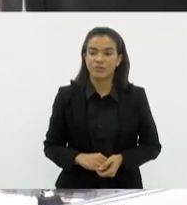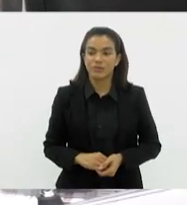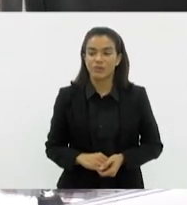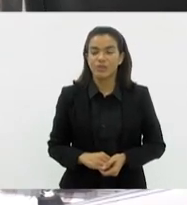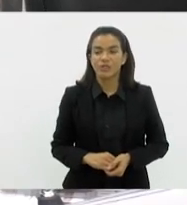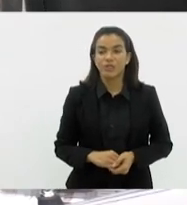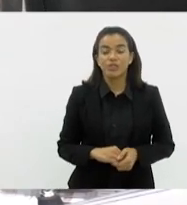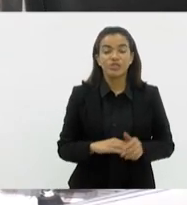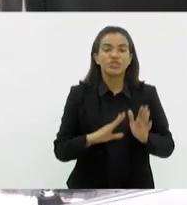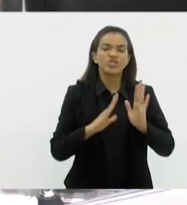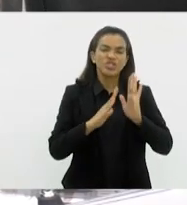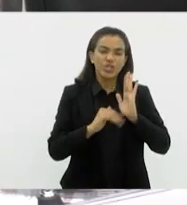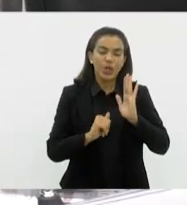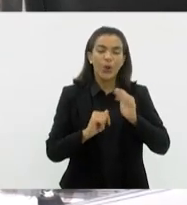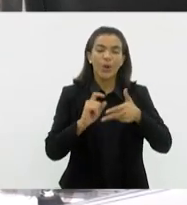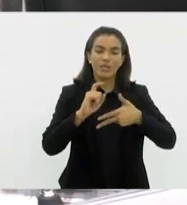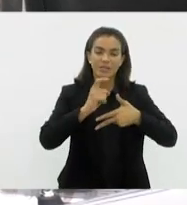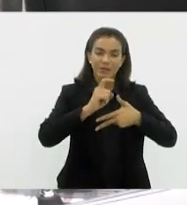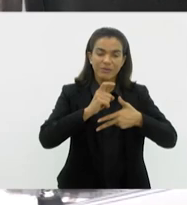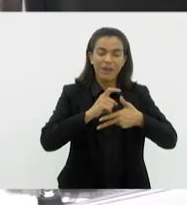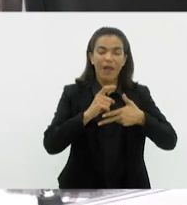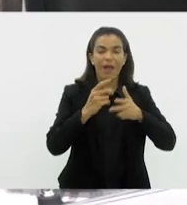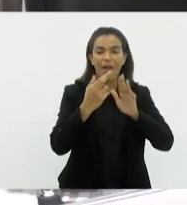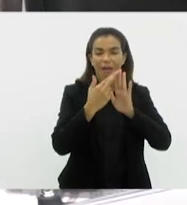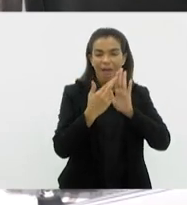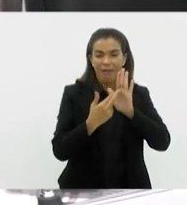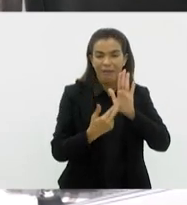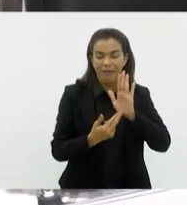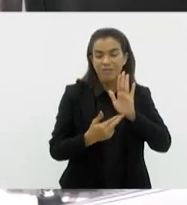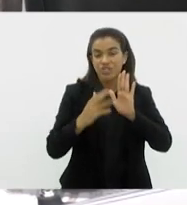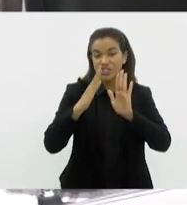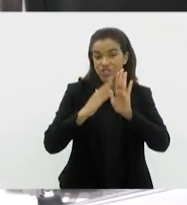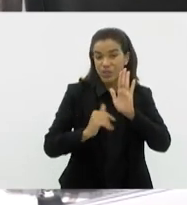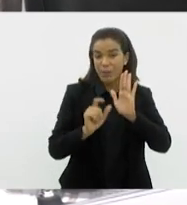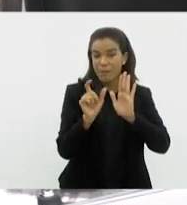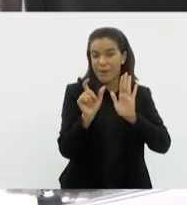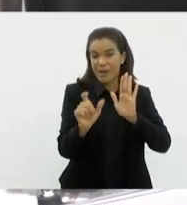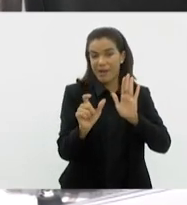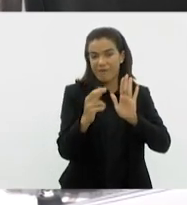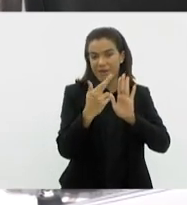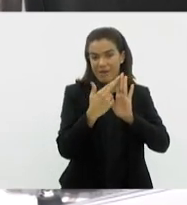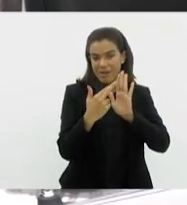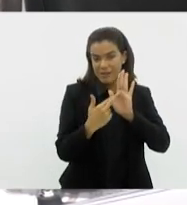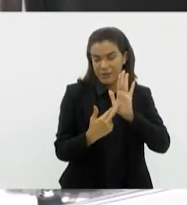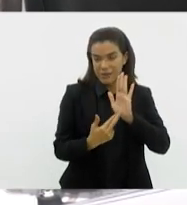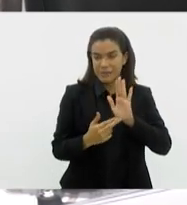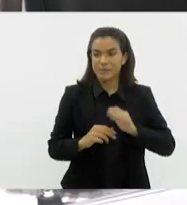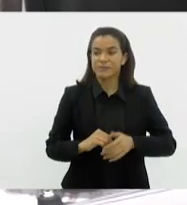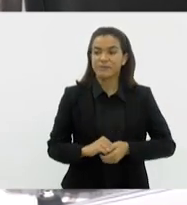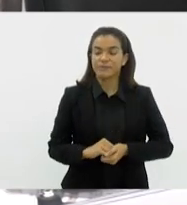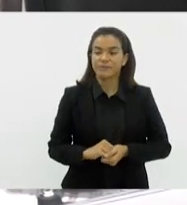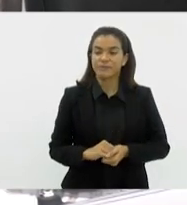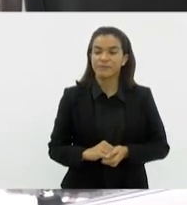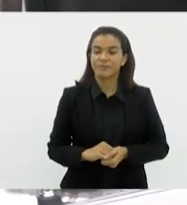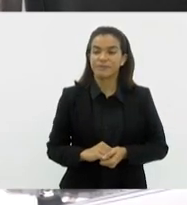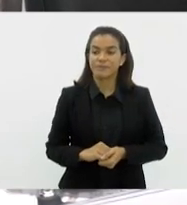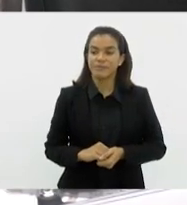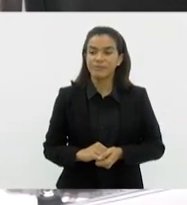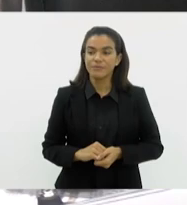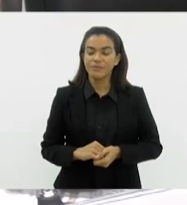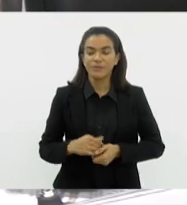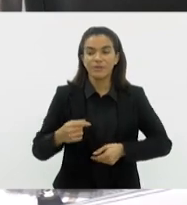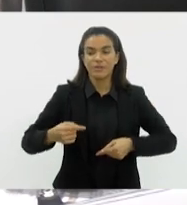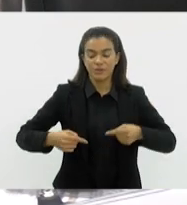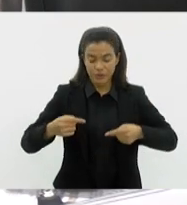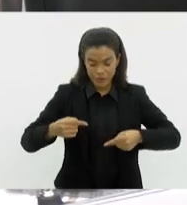Tirou o Poder Executivo, adotará a regulamentação. Tirou a regulamentação por parte do Poder Executivo. Então, em